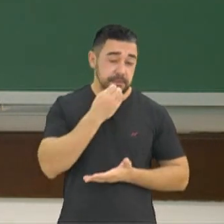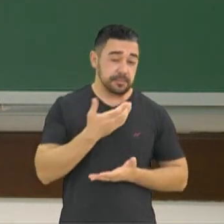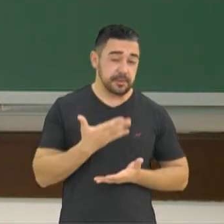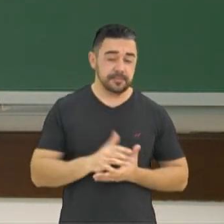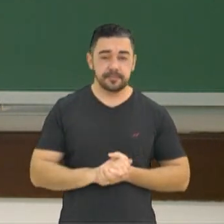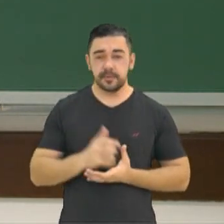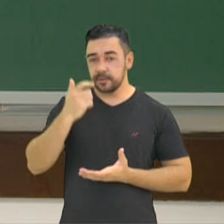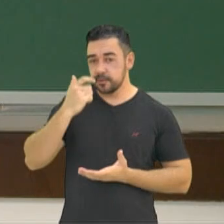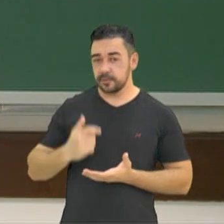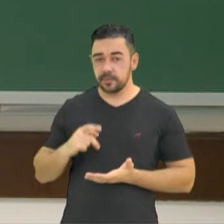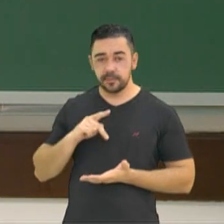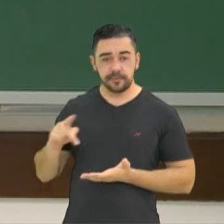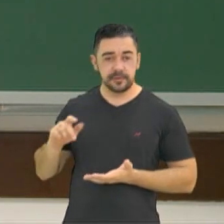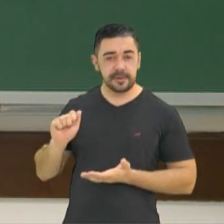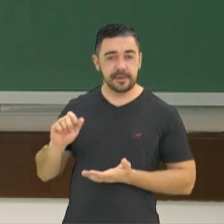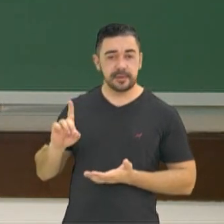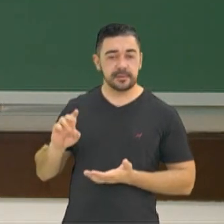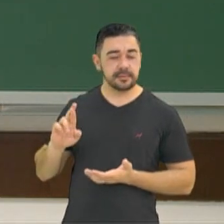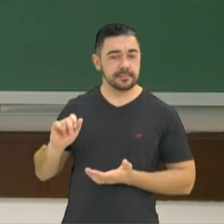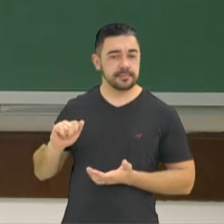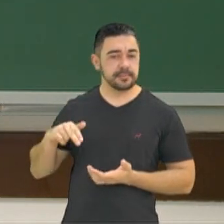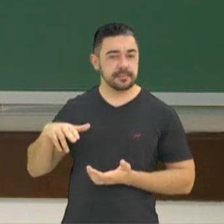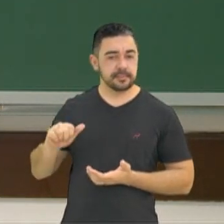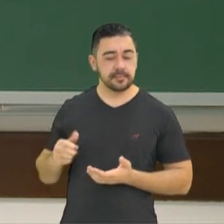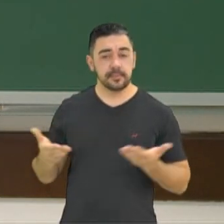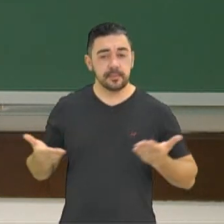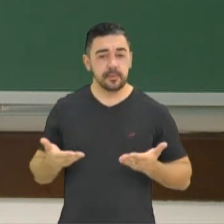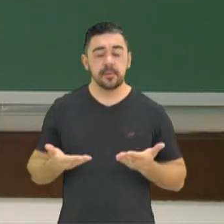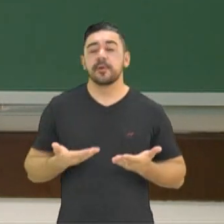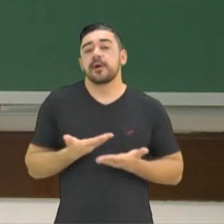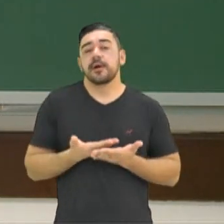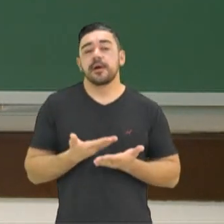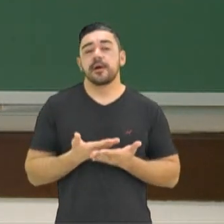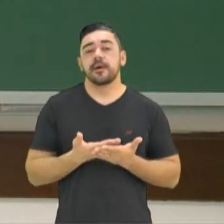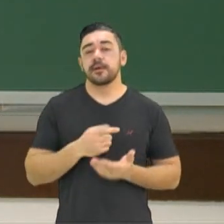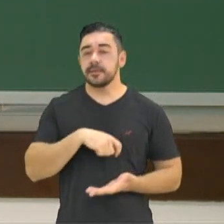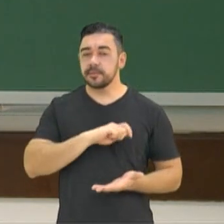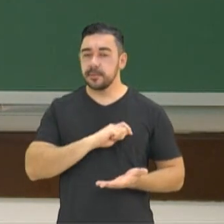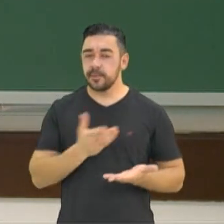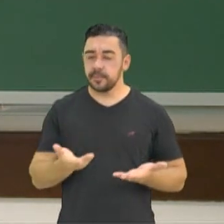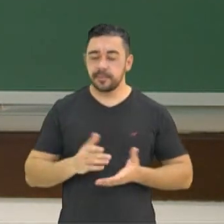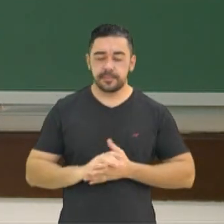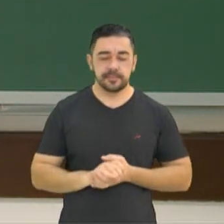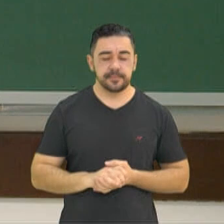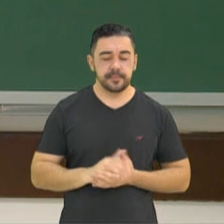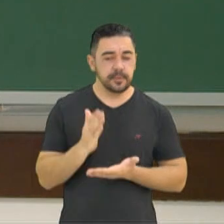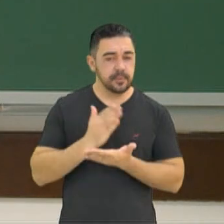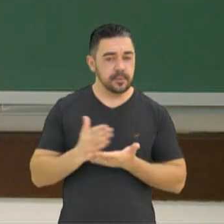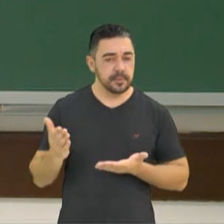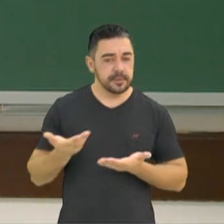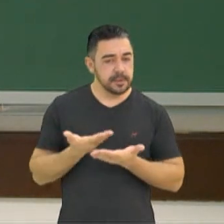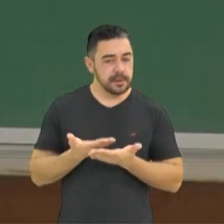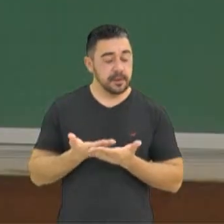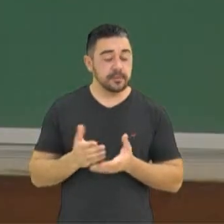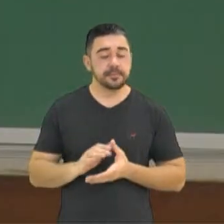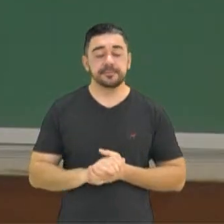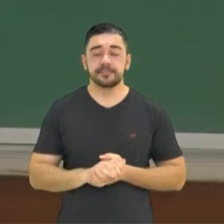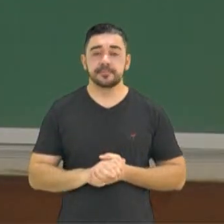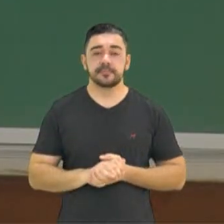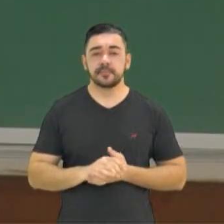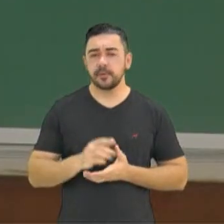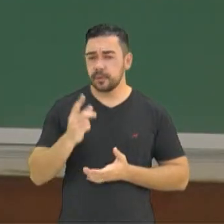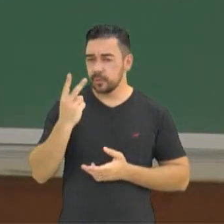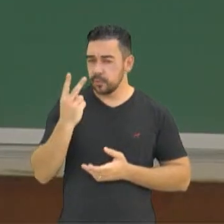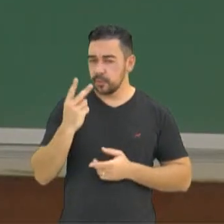Sou a professora Adriana e estarei com vocês nessa aula de língua espanhola. Antes de começarmos a nossa aula, então, dar